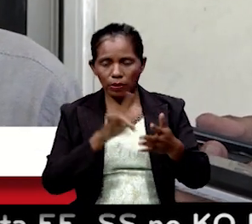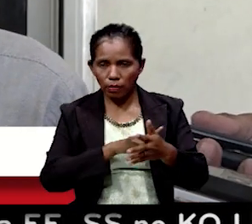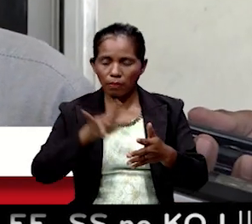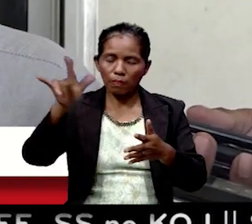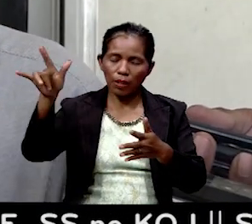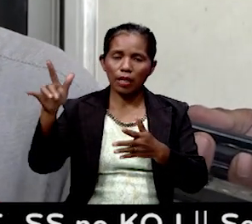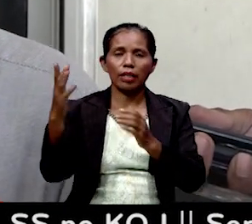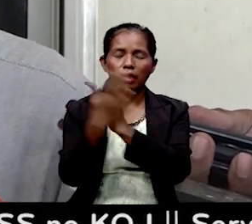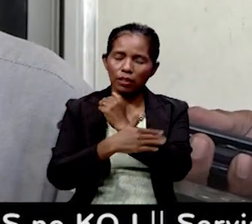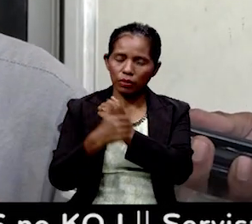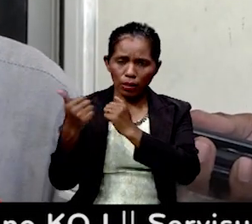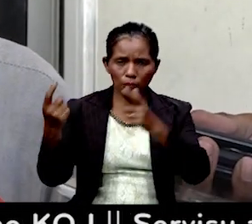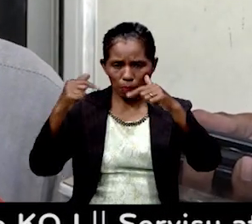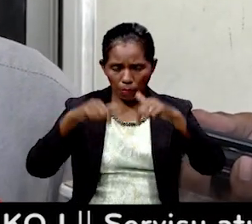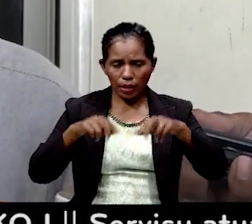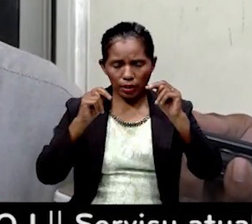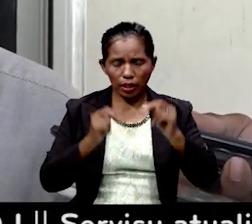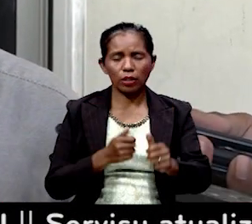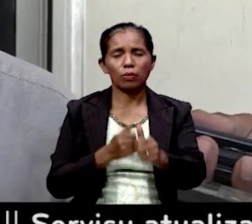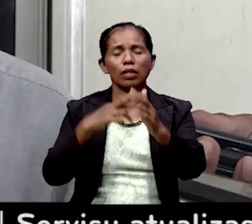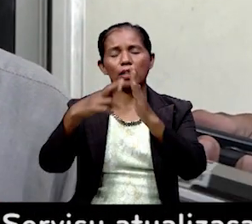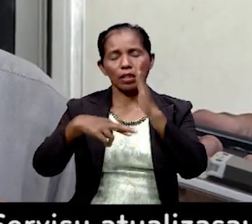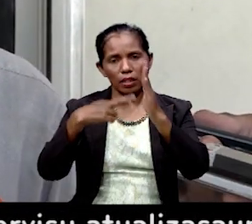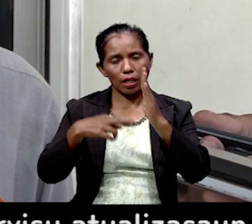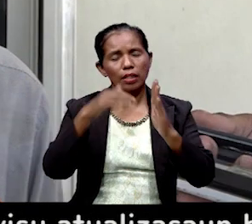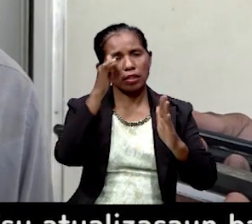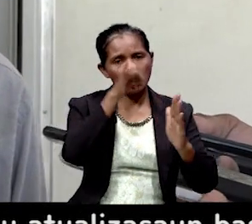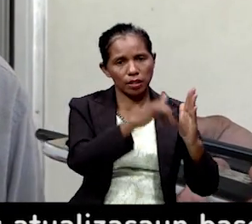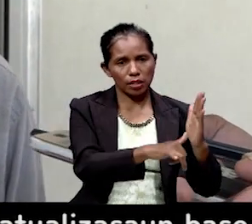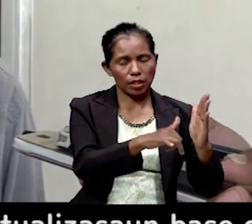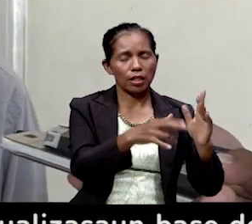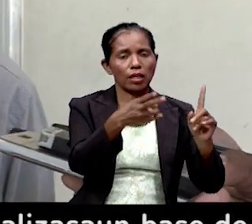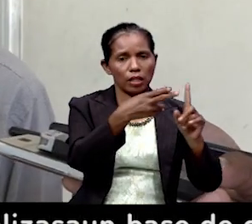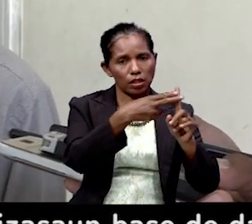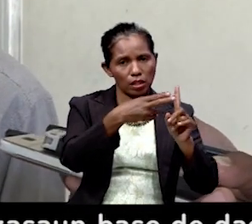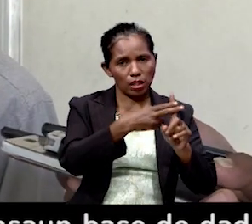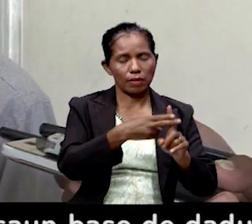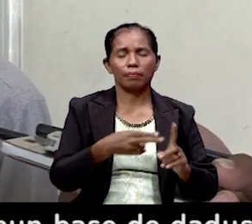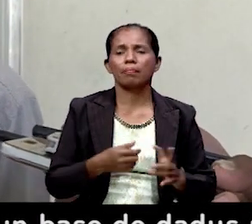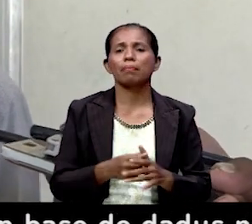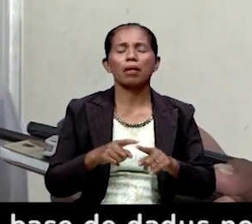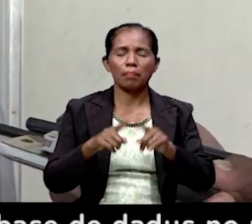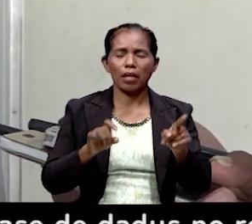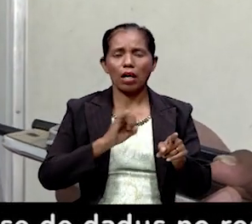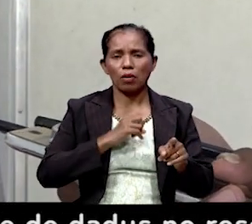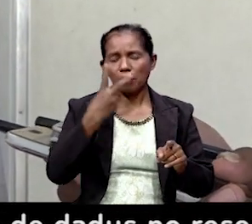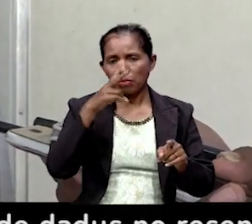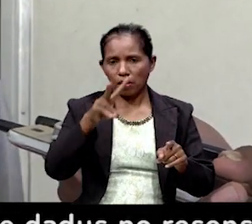que cumprir regras de quarentena, isolamento, vai ser na rua. Mas, há outra